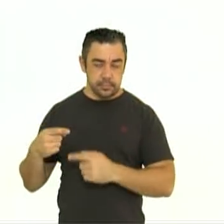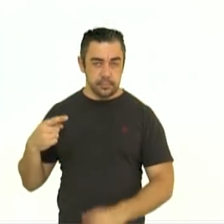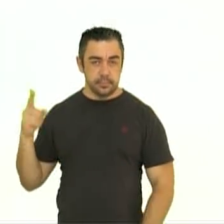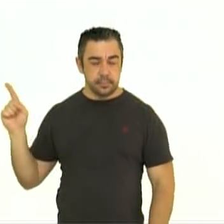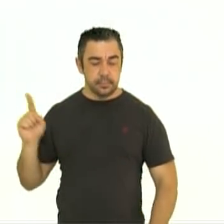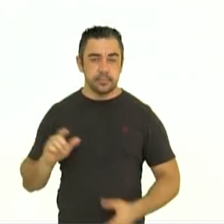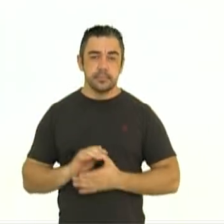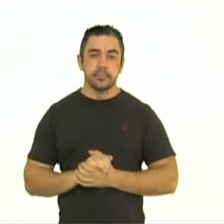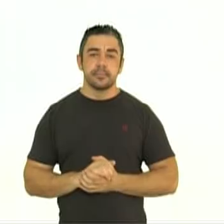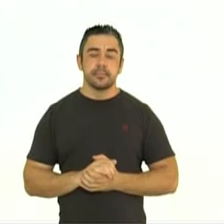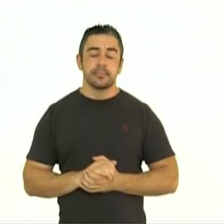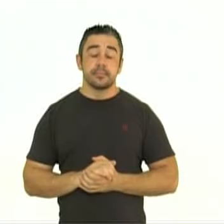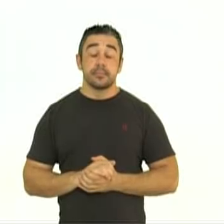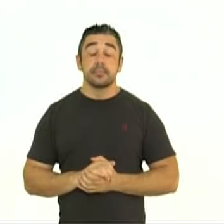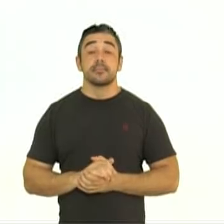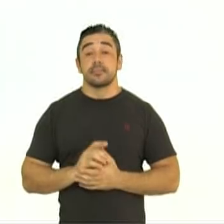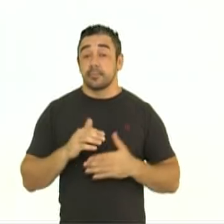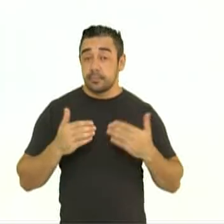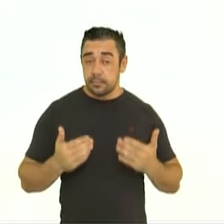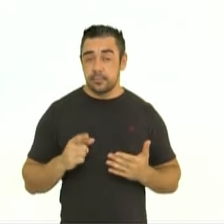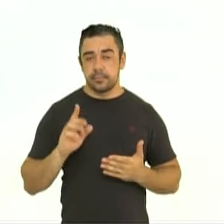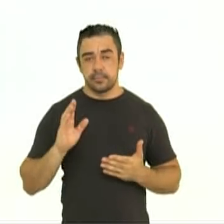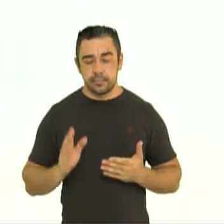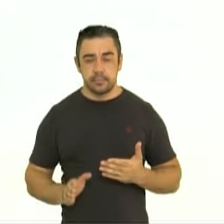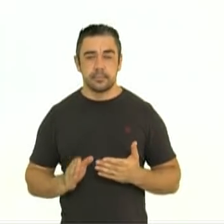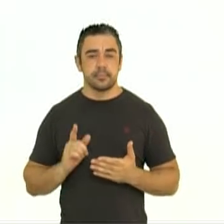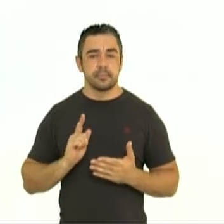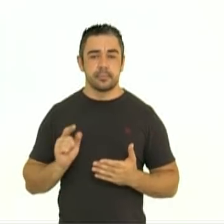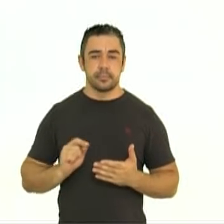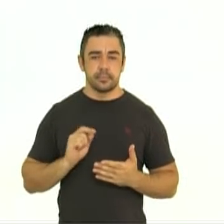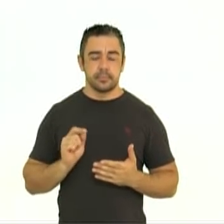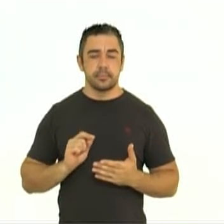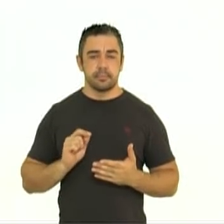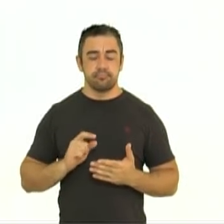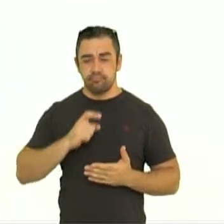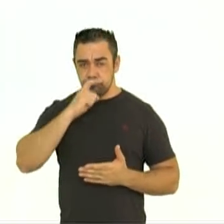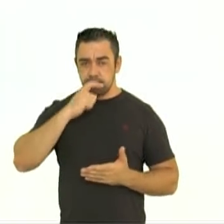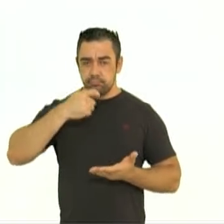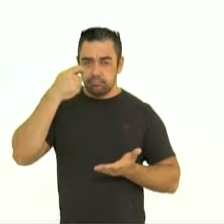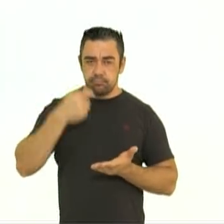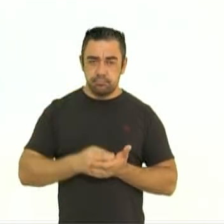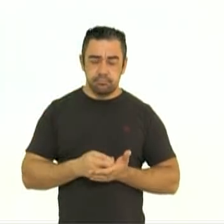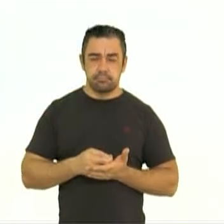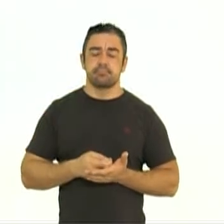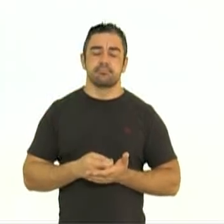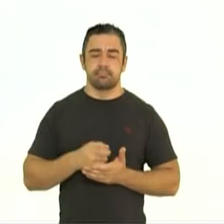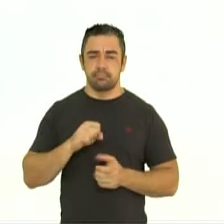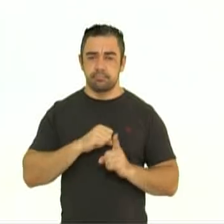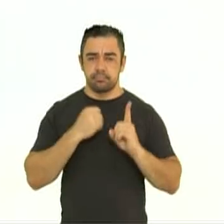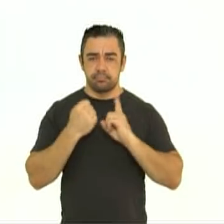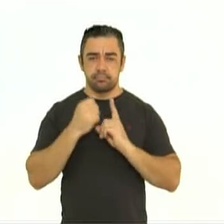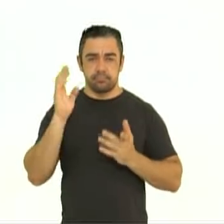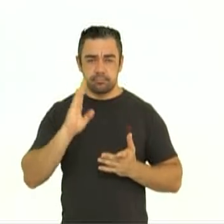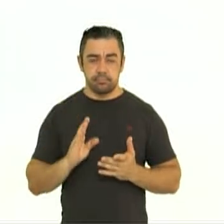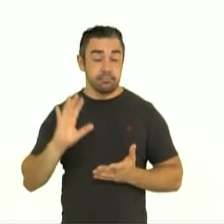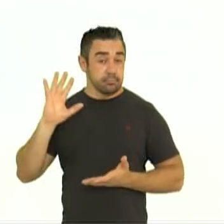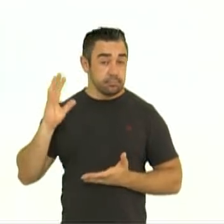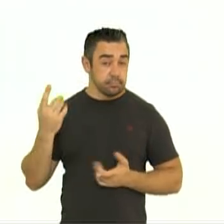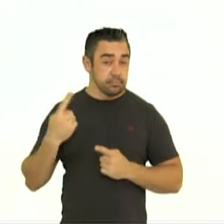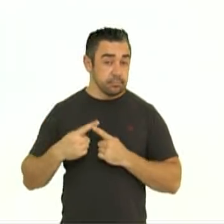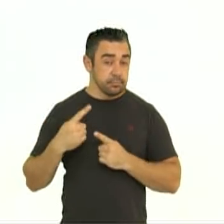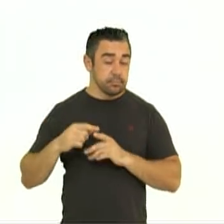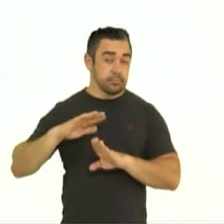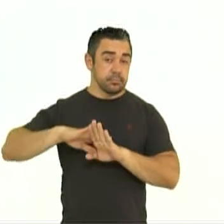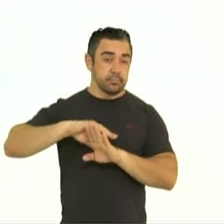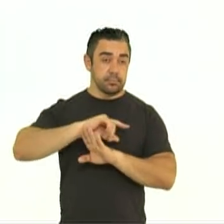nós lemos. Além disso, já há o estigma do machismo na sociedade brasileira. Isso ocorre porque a